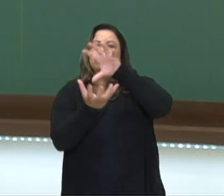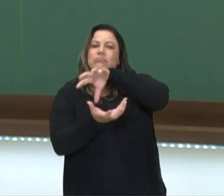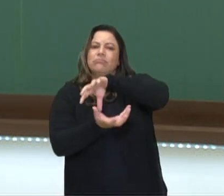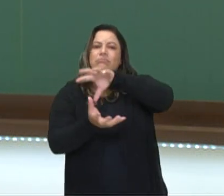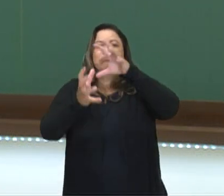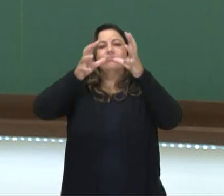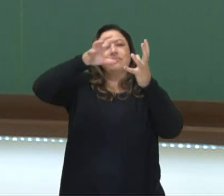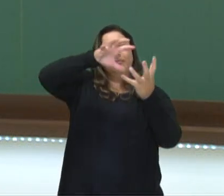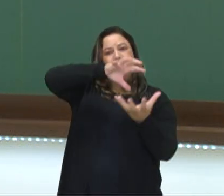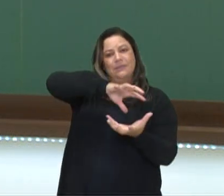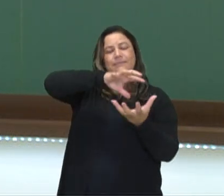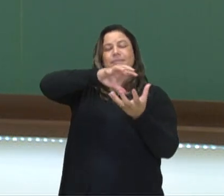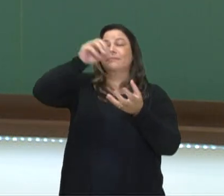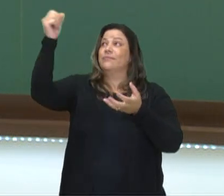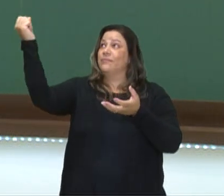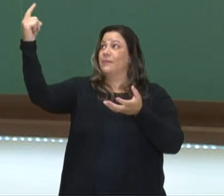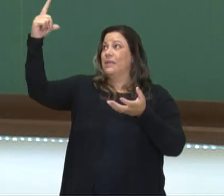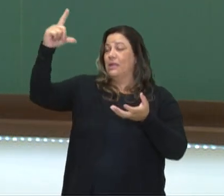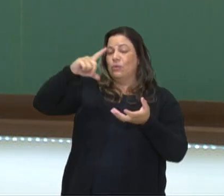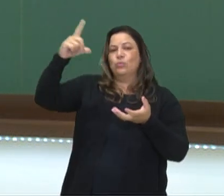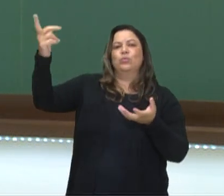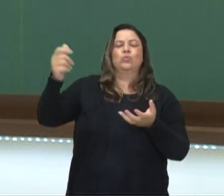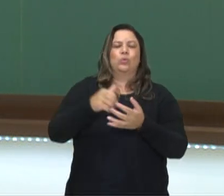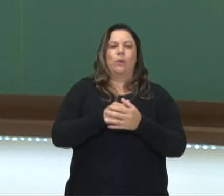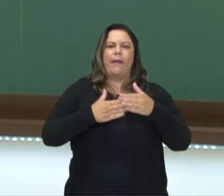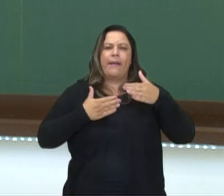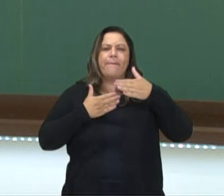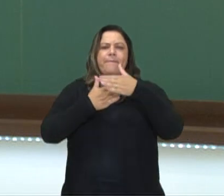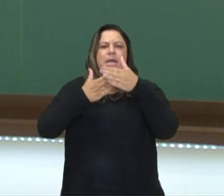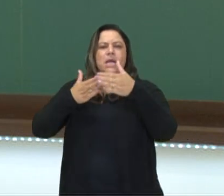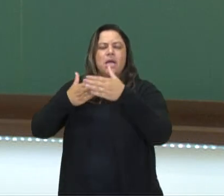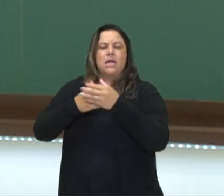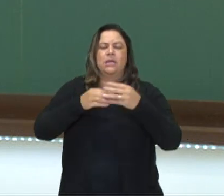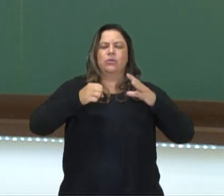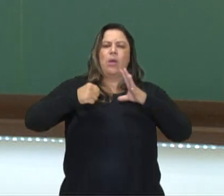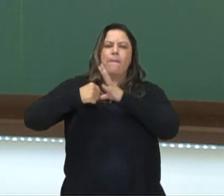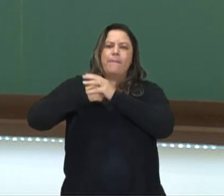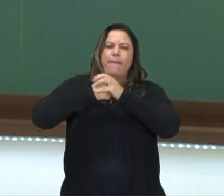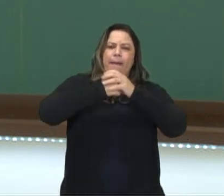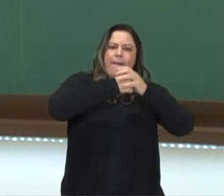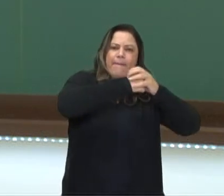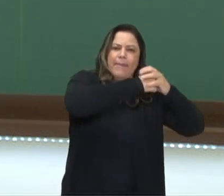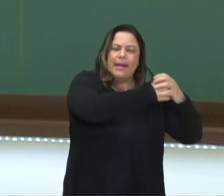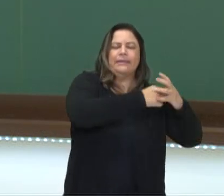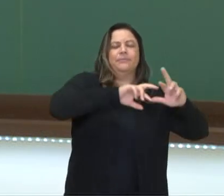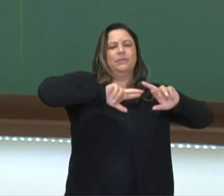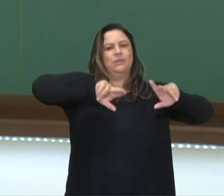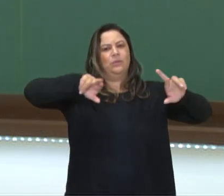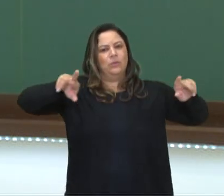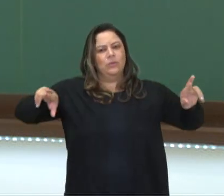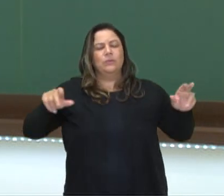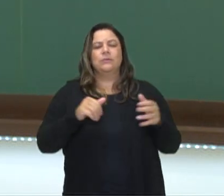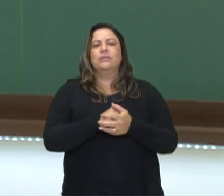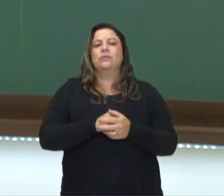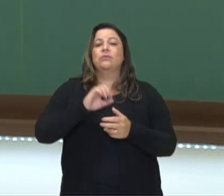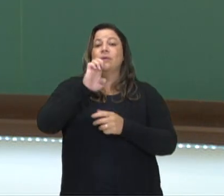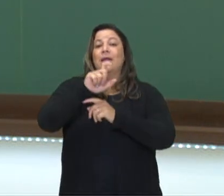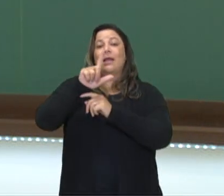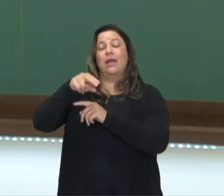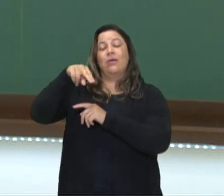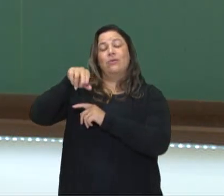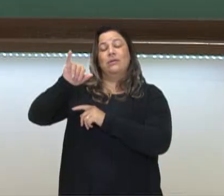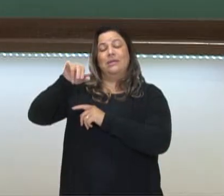eixo terrestre em relação ao Sol, o impacto de meteoritos, além de termos enfatizado um pouquinho os fenômenos El Niño e